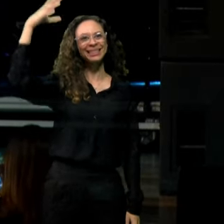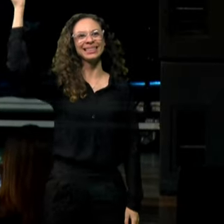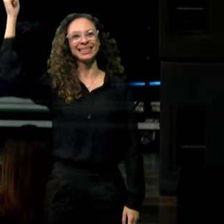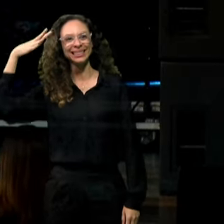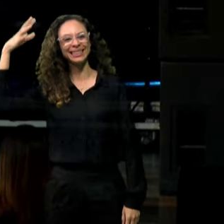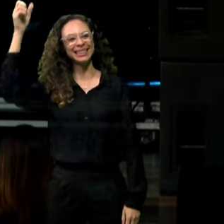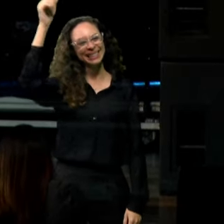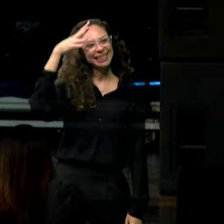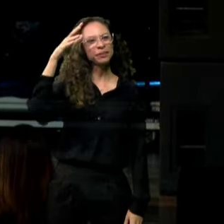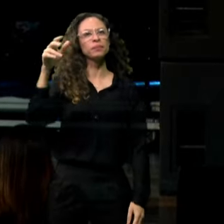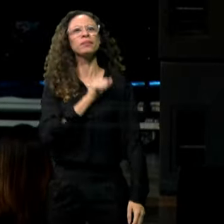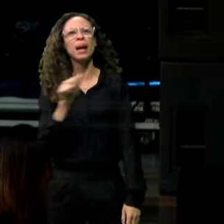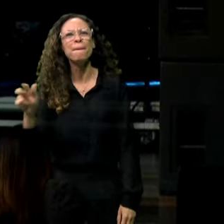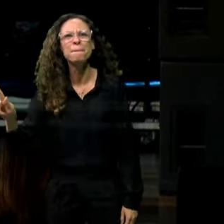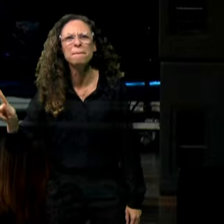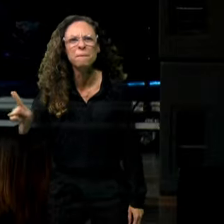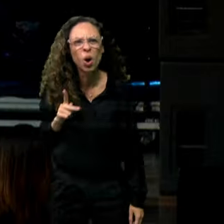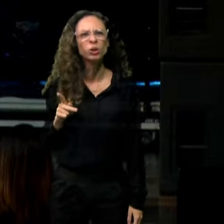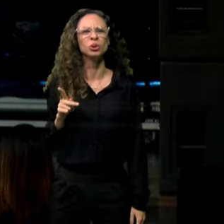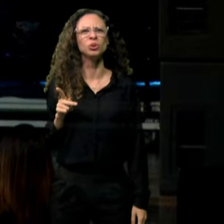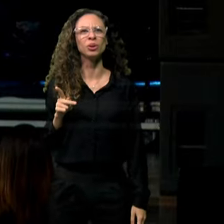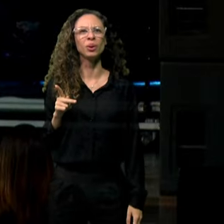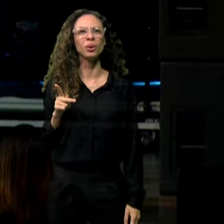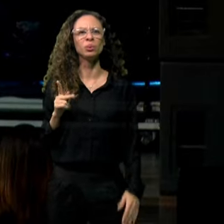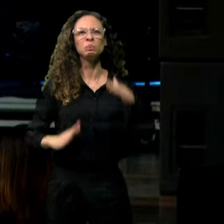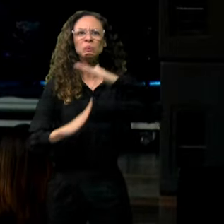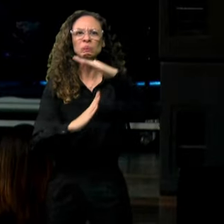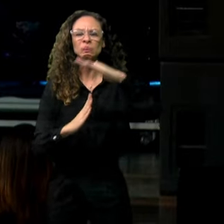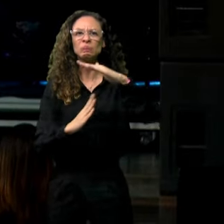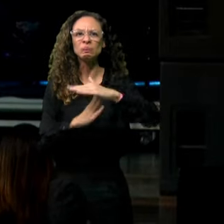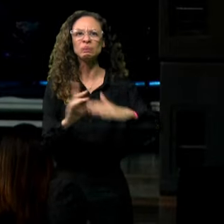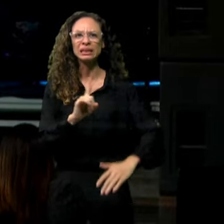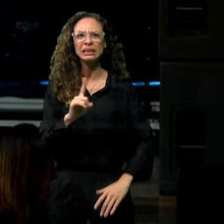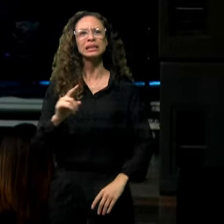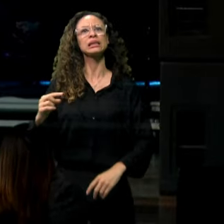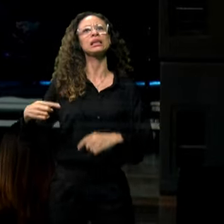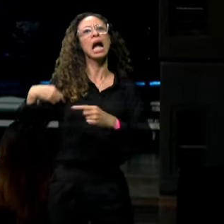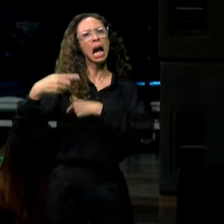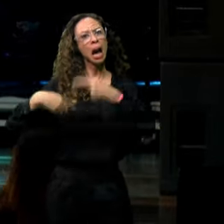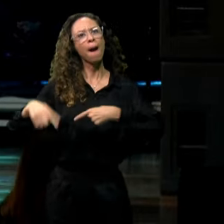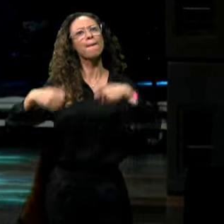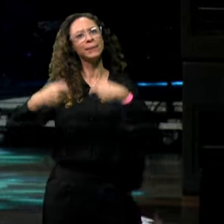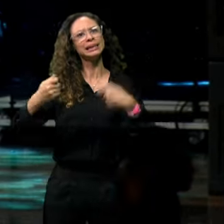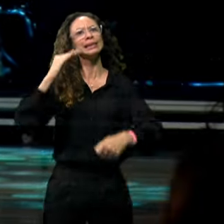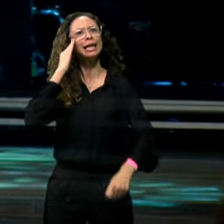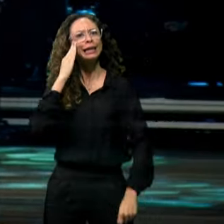Apóstolo não privem esta geração de entender a sua dor